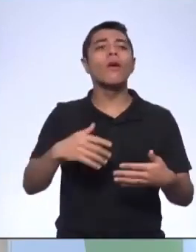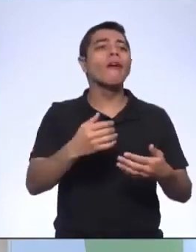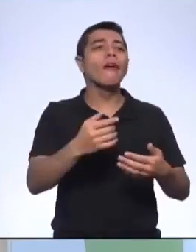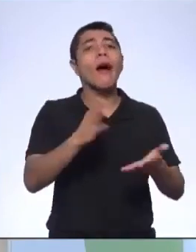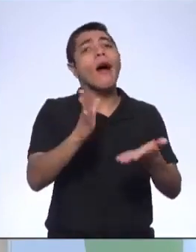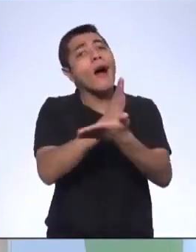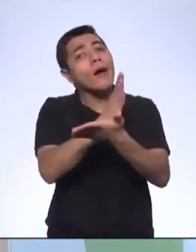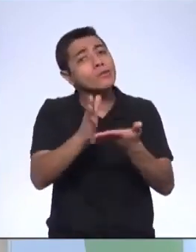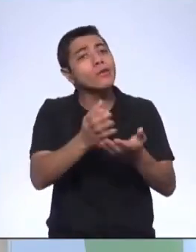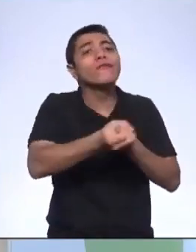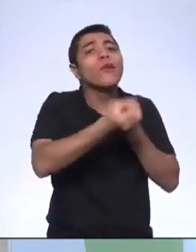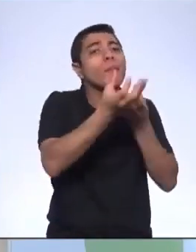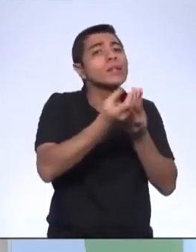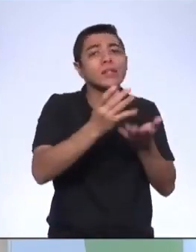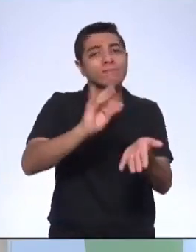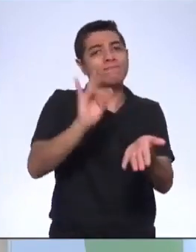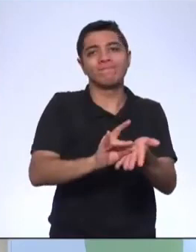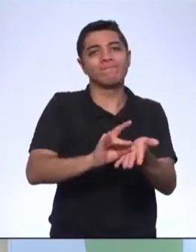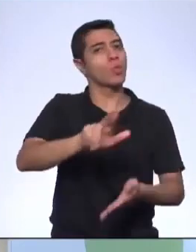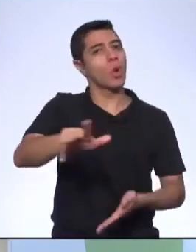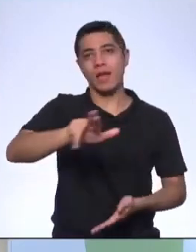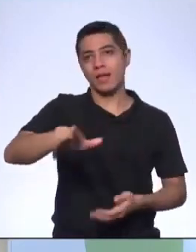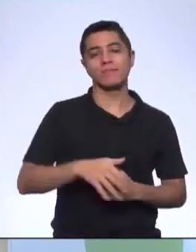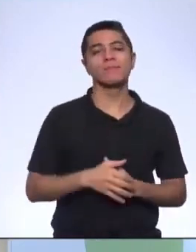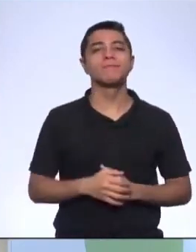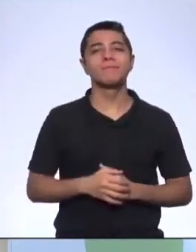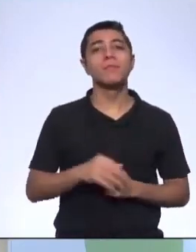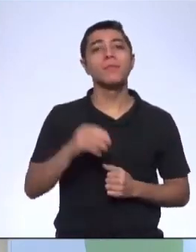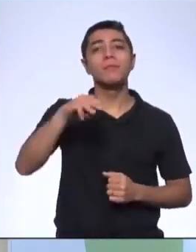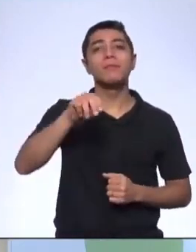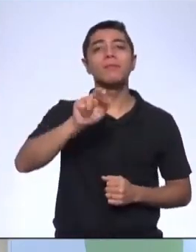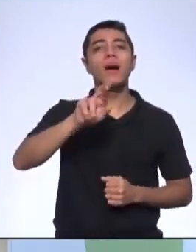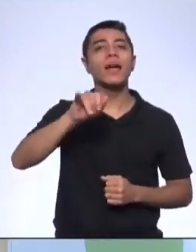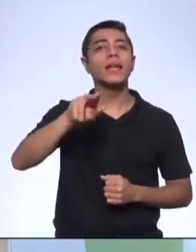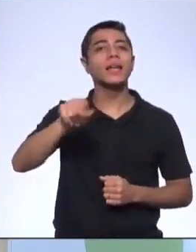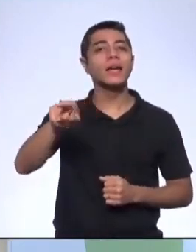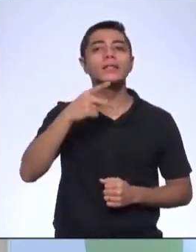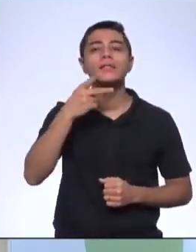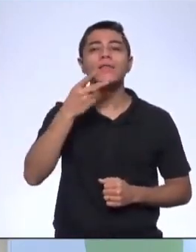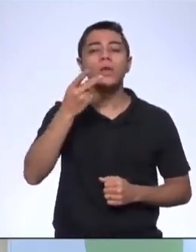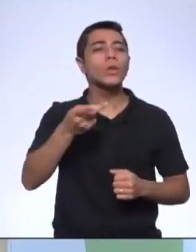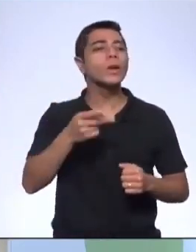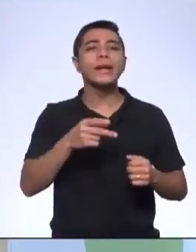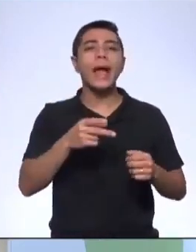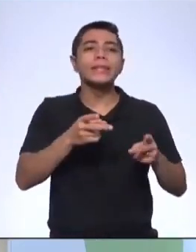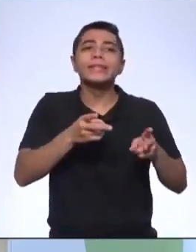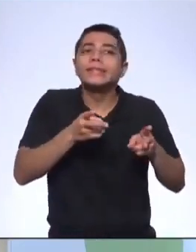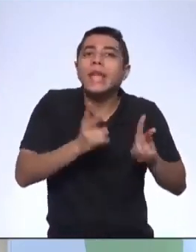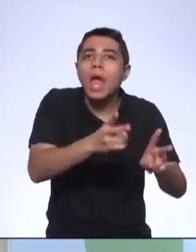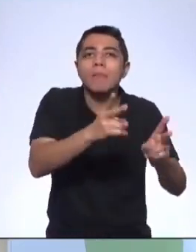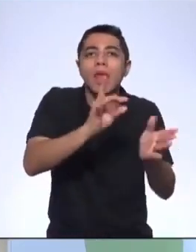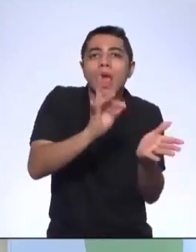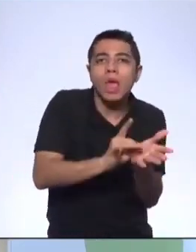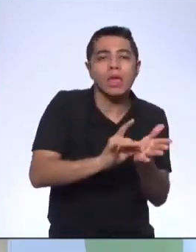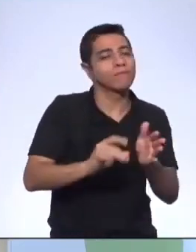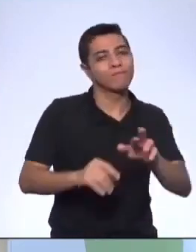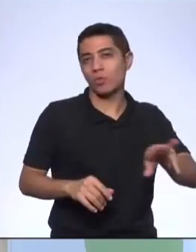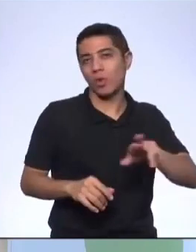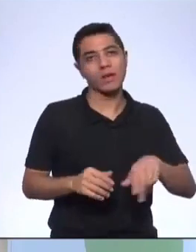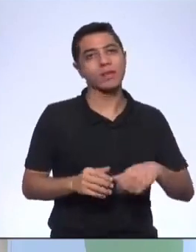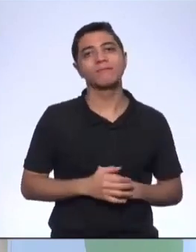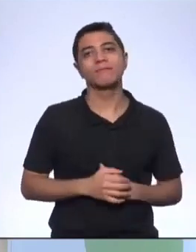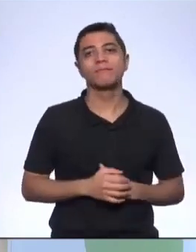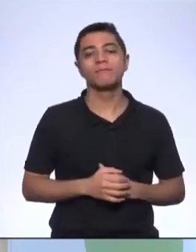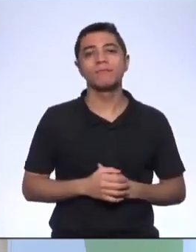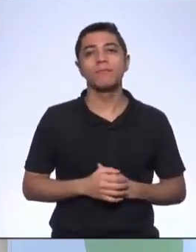Né? A Maína fala, nem sempre. A Ana Caroline fala, não, porque elas já passaram por